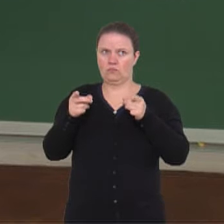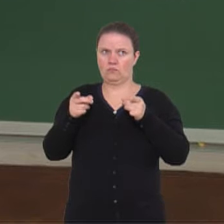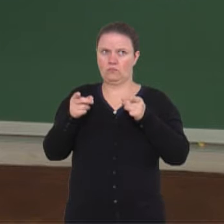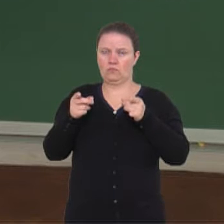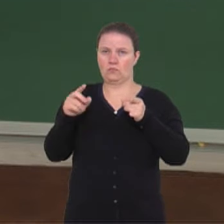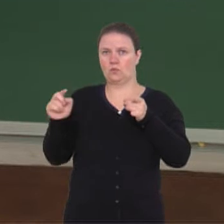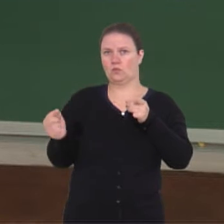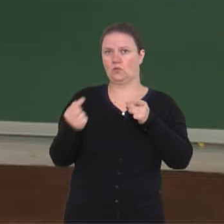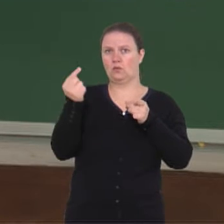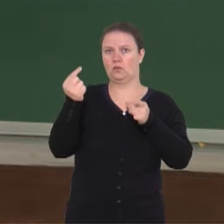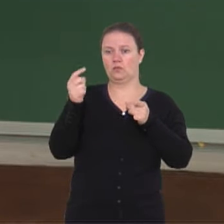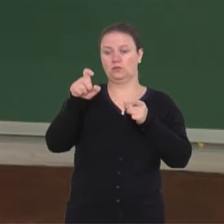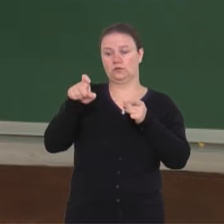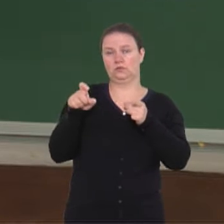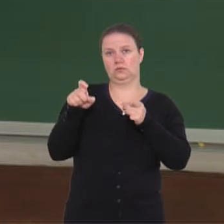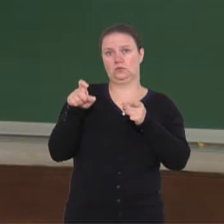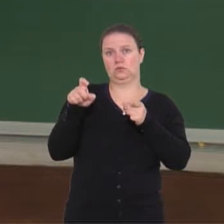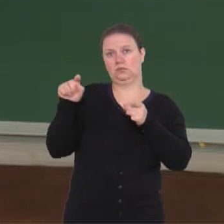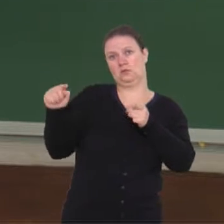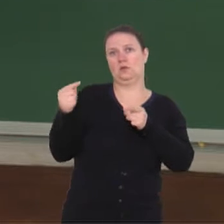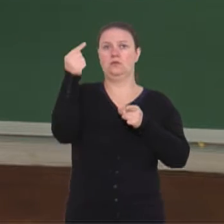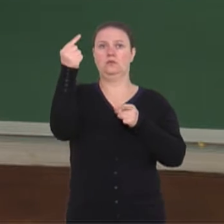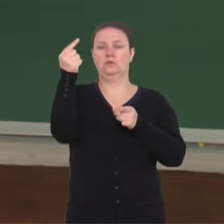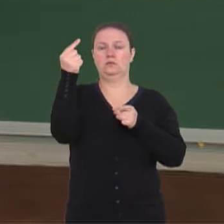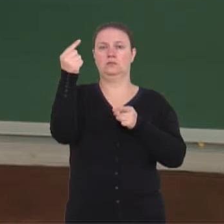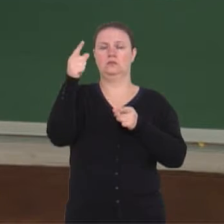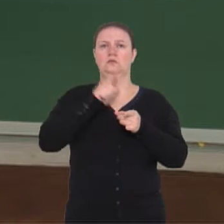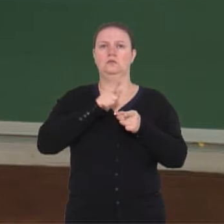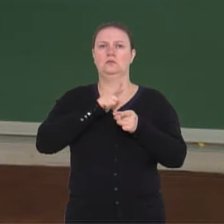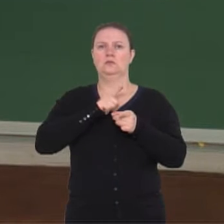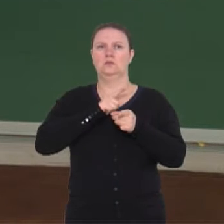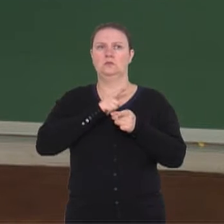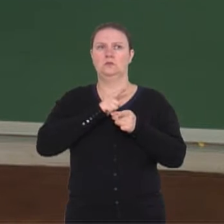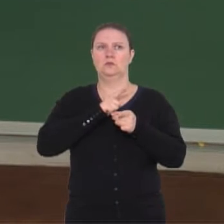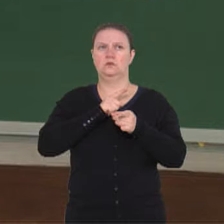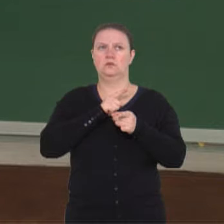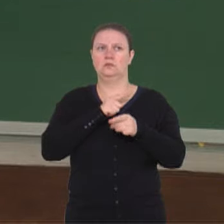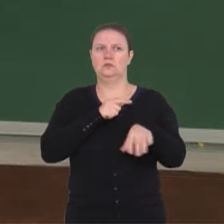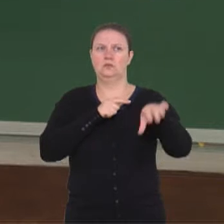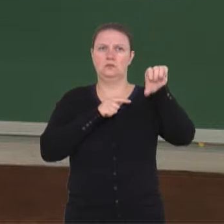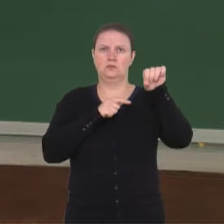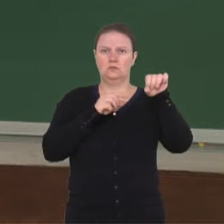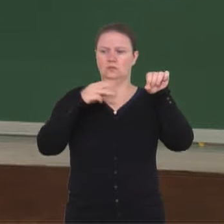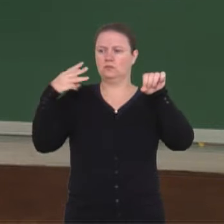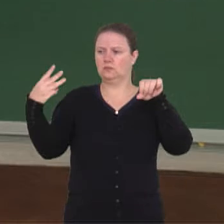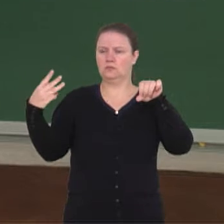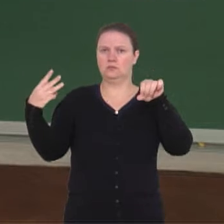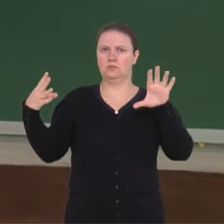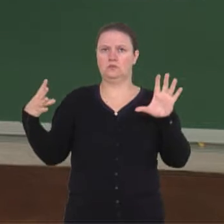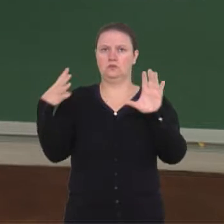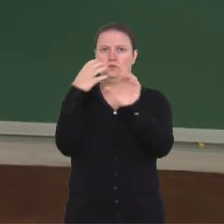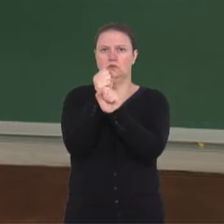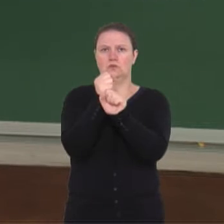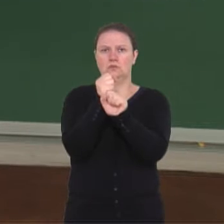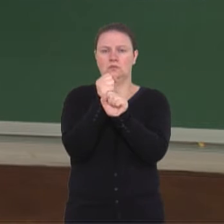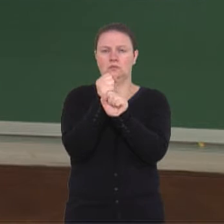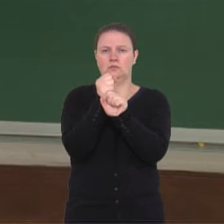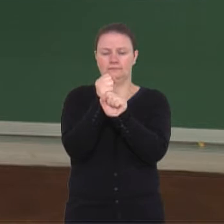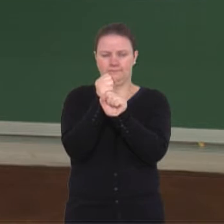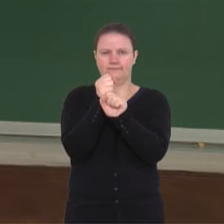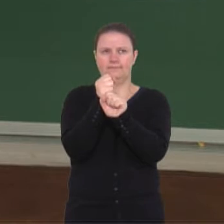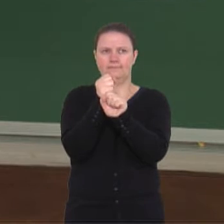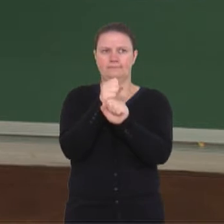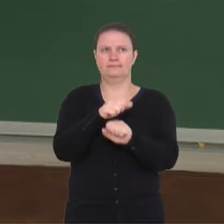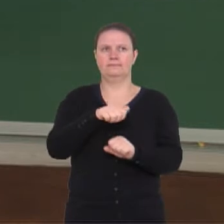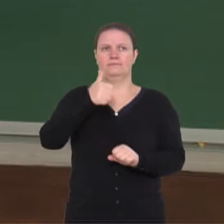expoente 1, que é o x elevado a 1, eu tenho aqui o coeficiente 9 e aqui o coeficiente 3. Somo os dois,